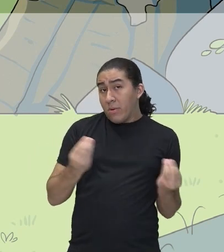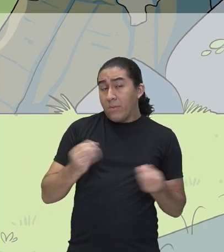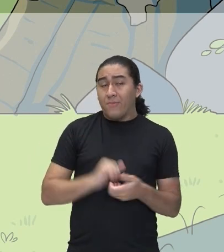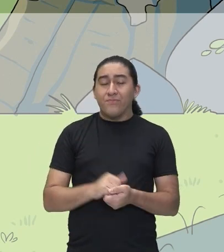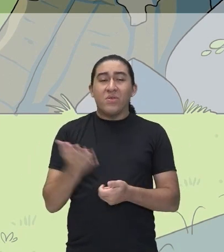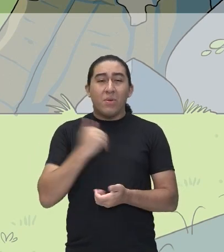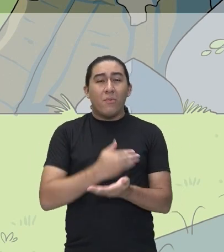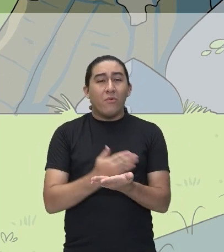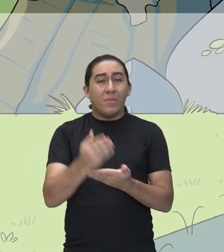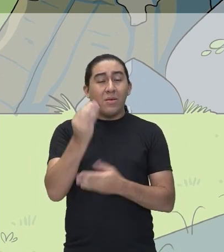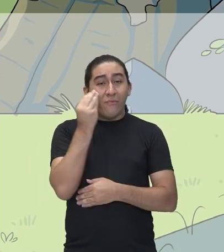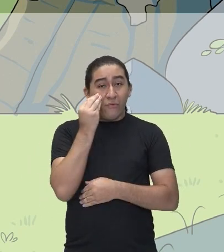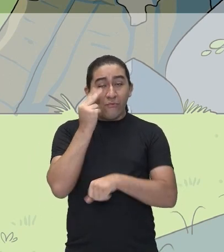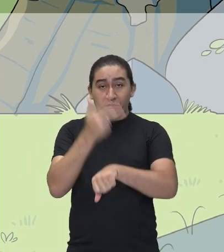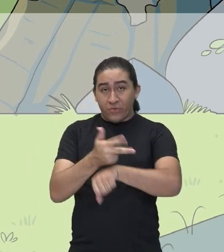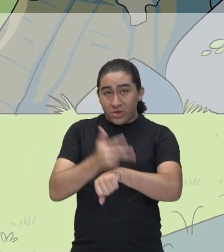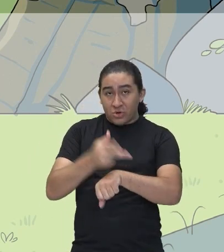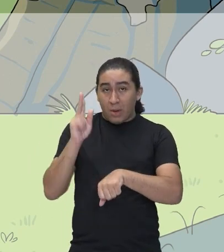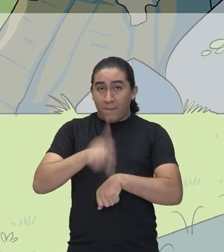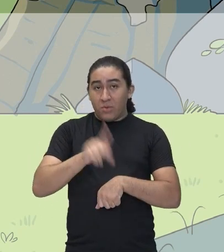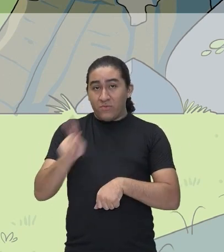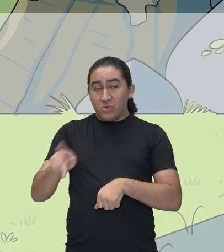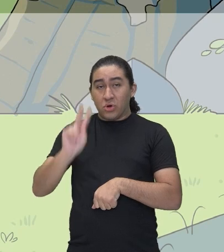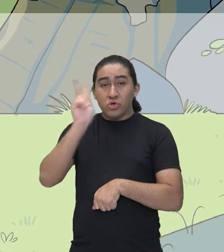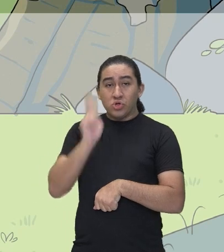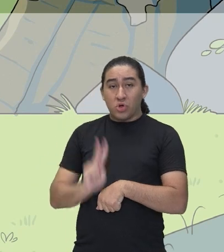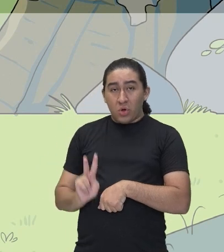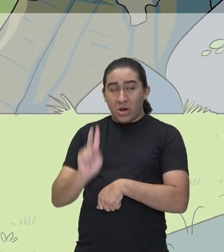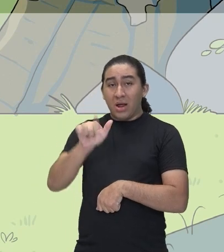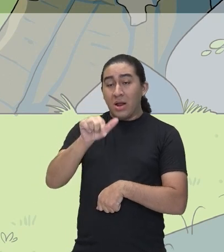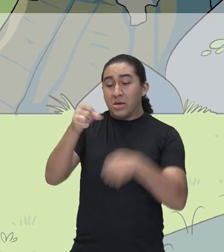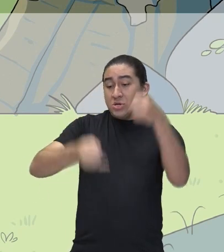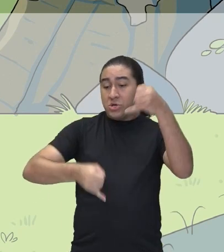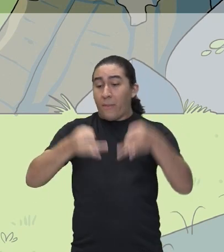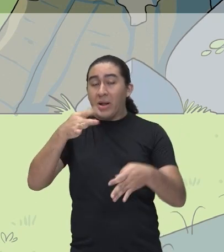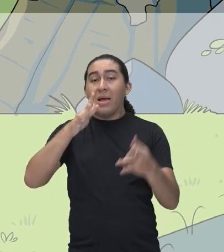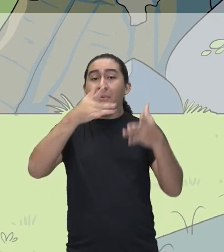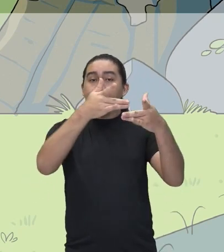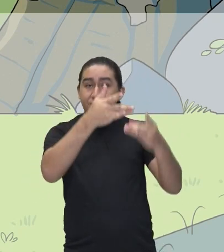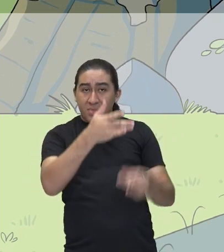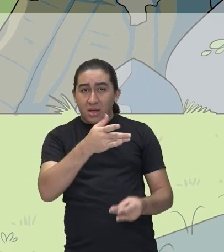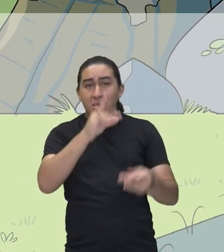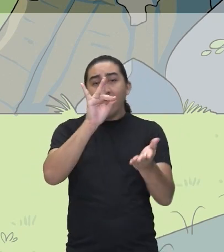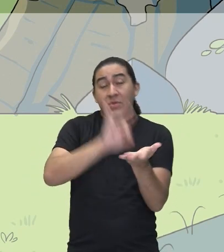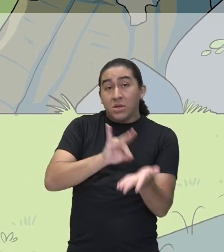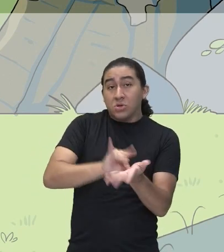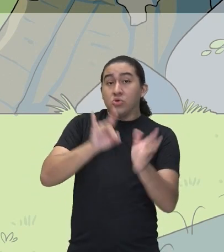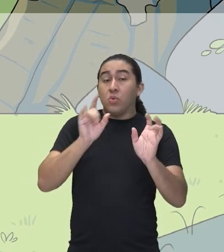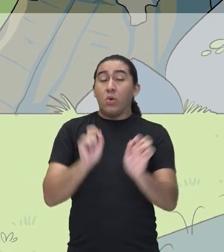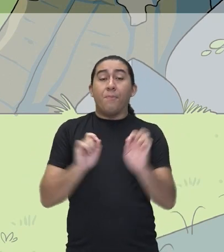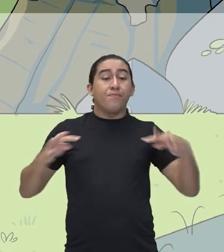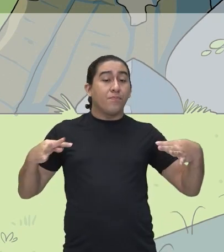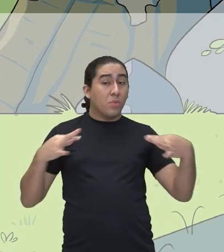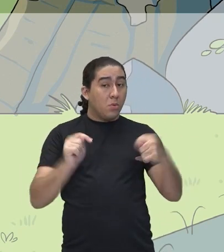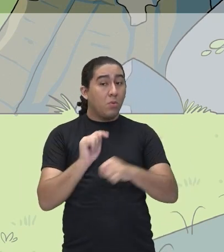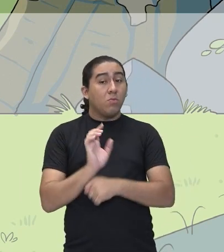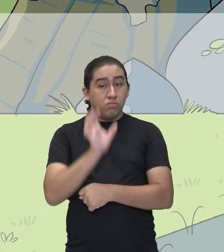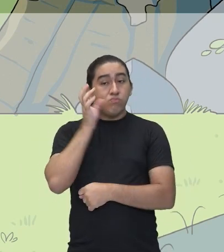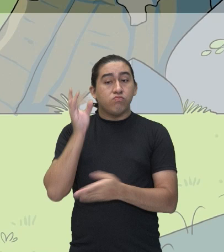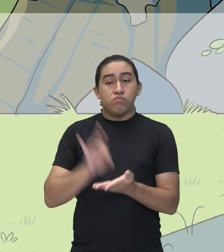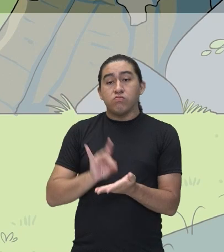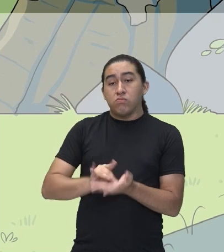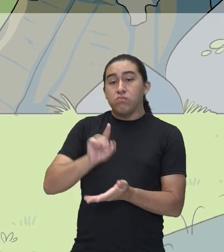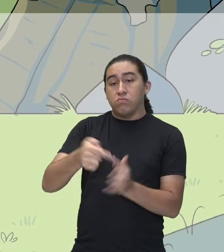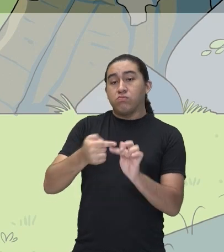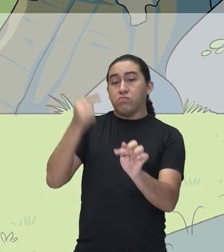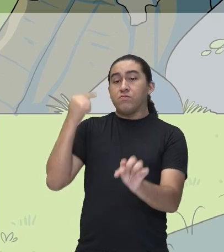vamos assistir a um vídeo com a professora de História. Ela vai falar para vocês, né, tudo o que estava